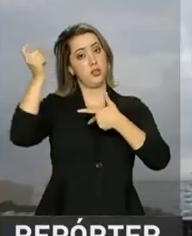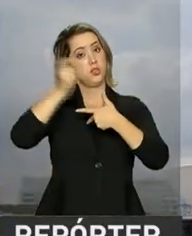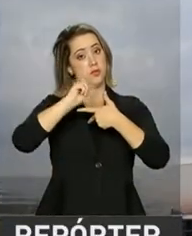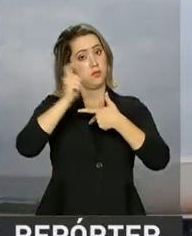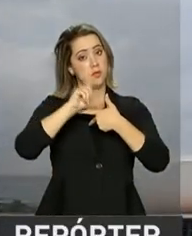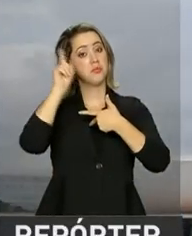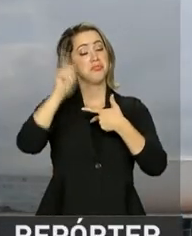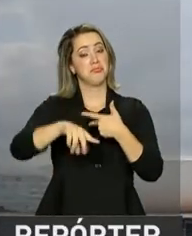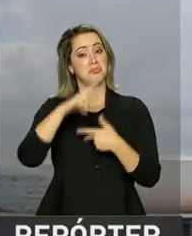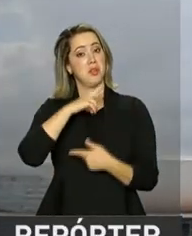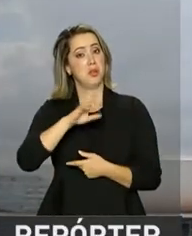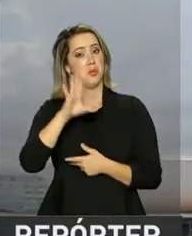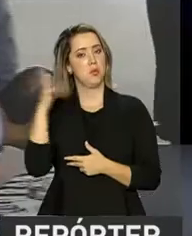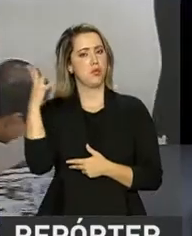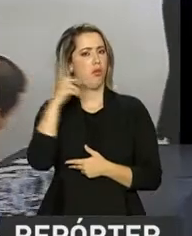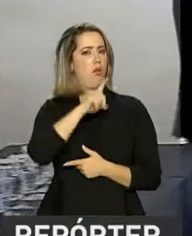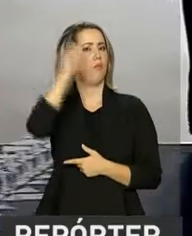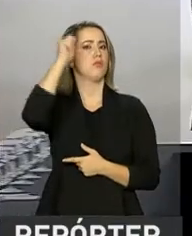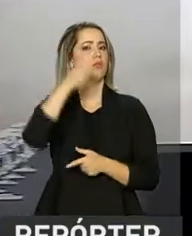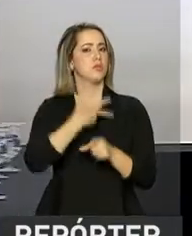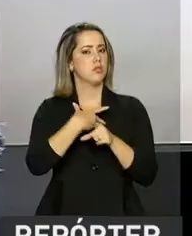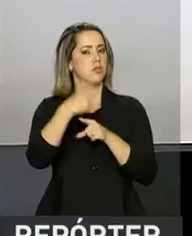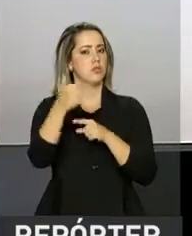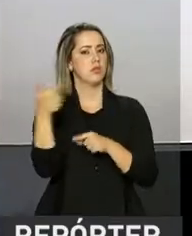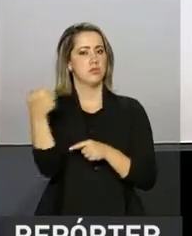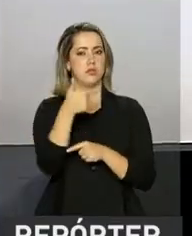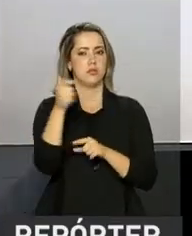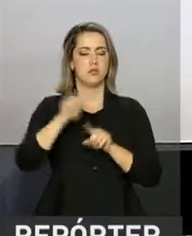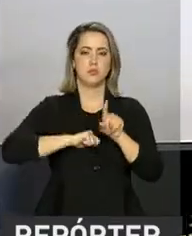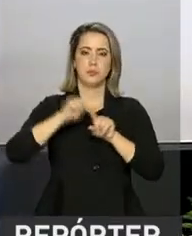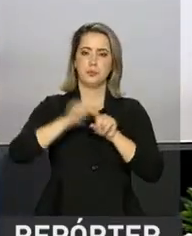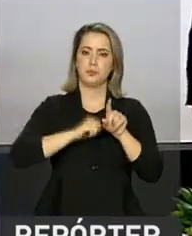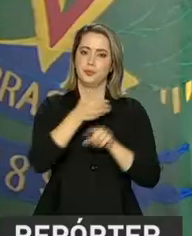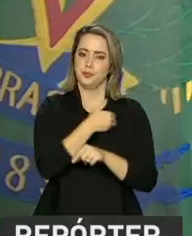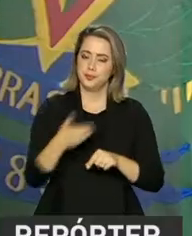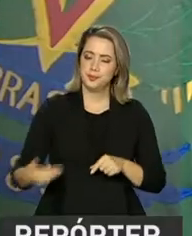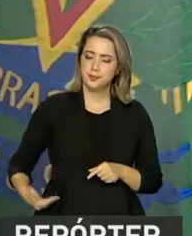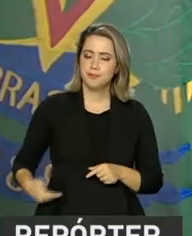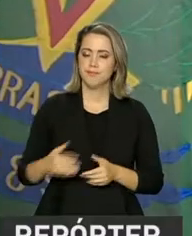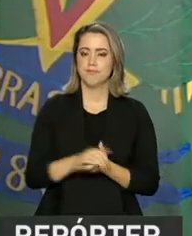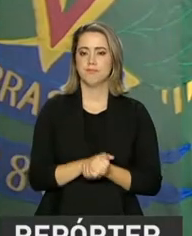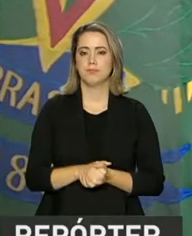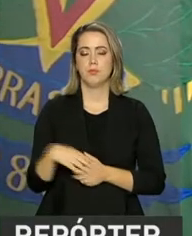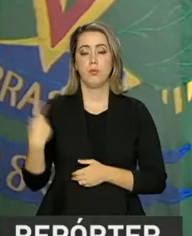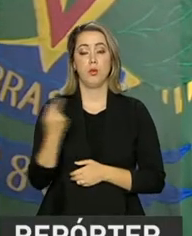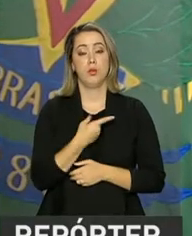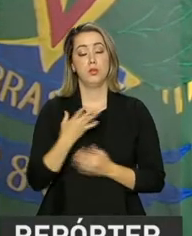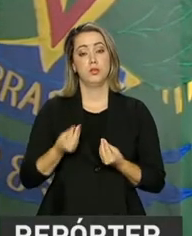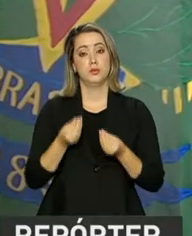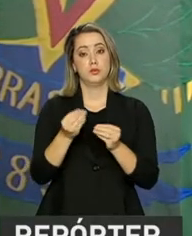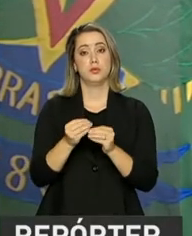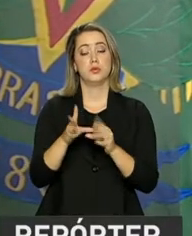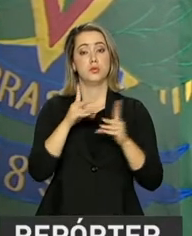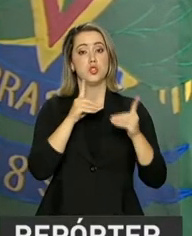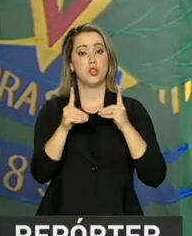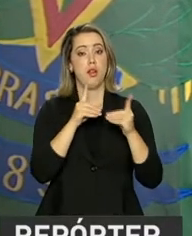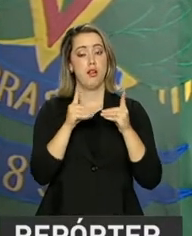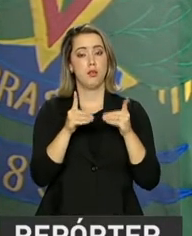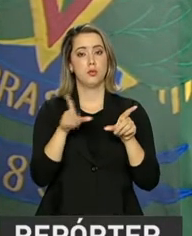pelas maiores conquistas nestes 12 meses de governo temer estabelecer o diálogo